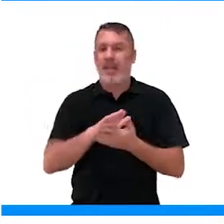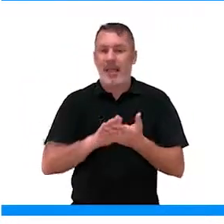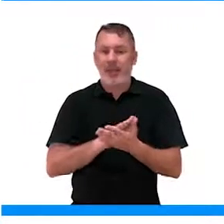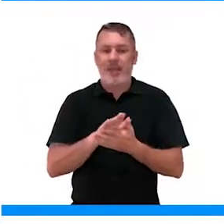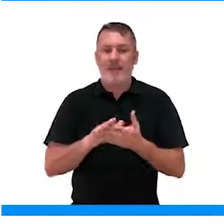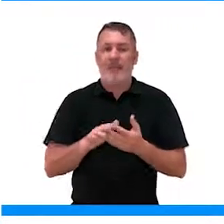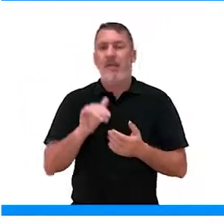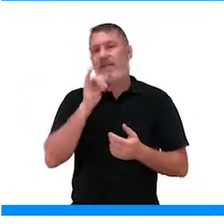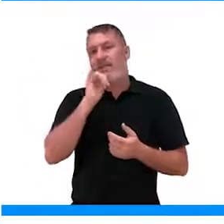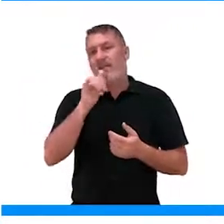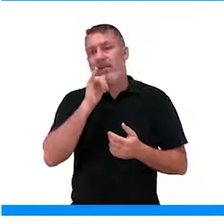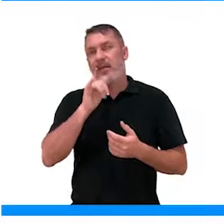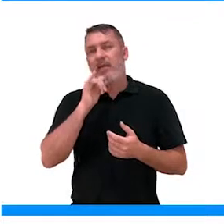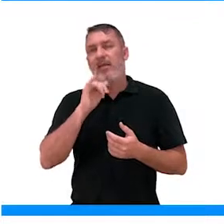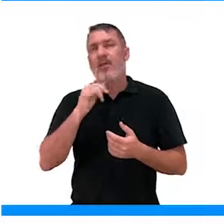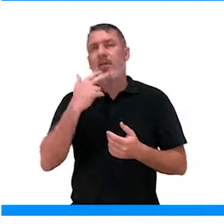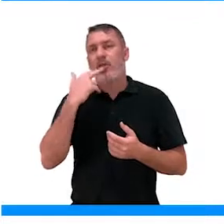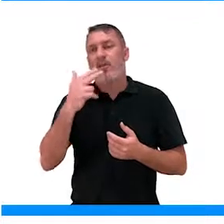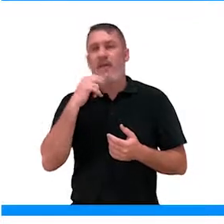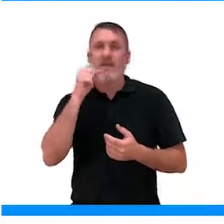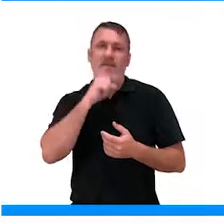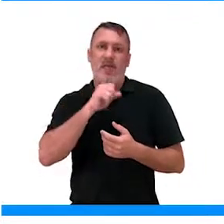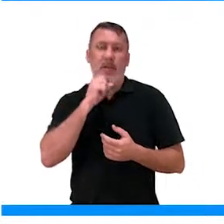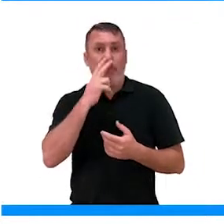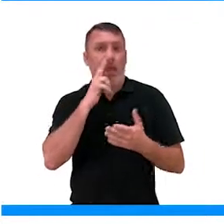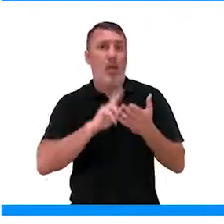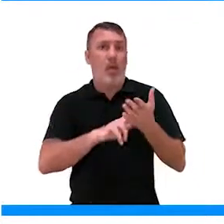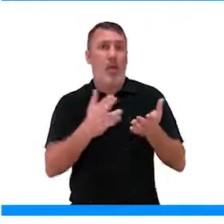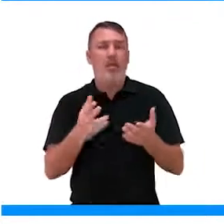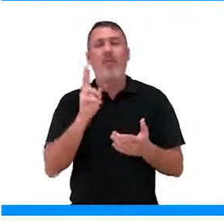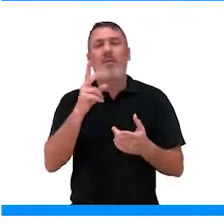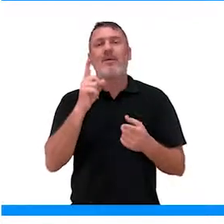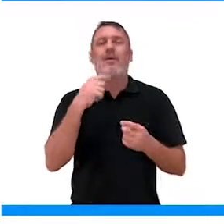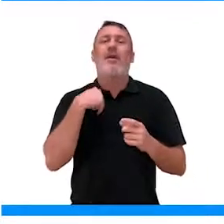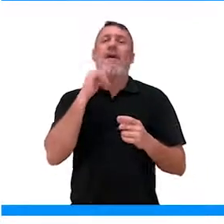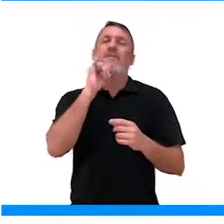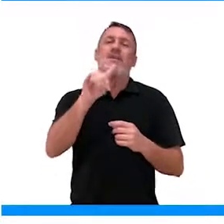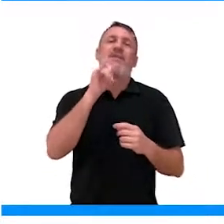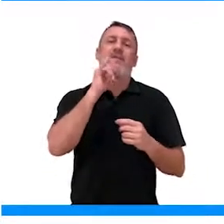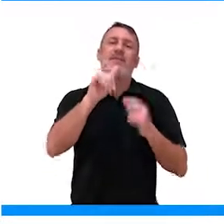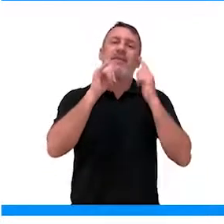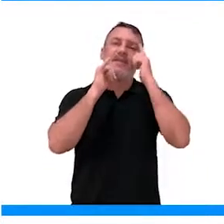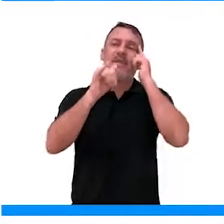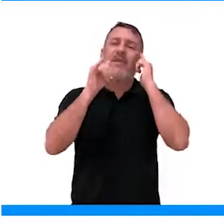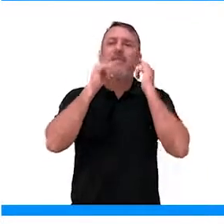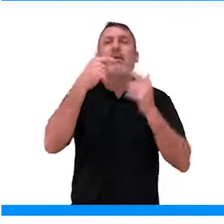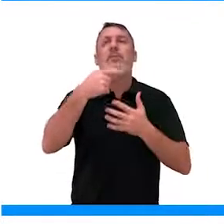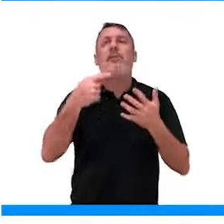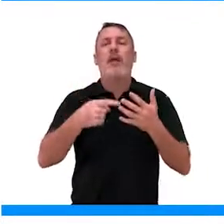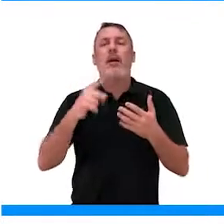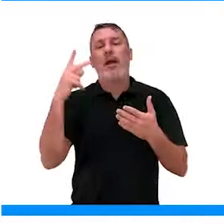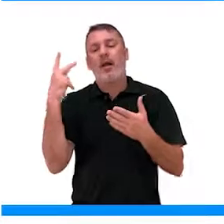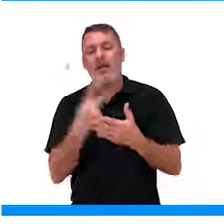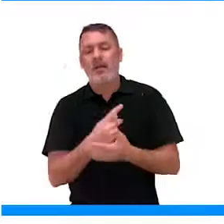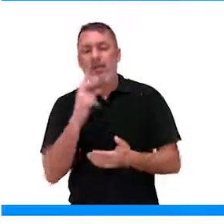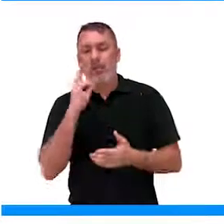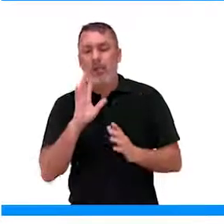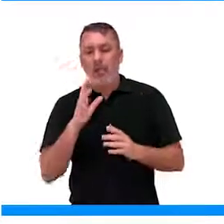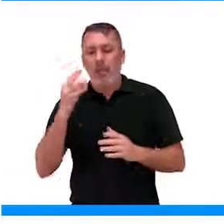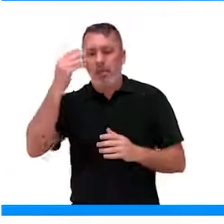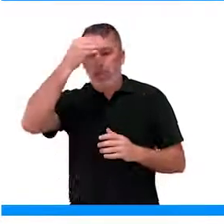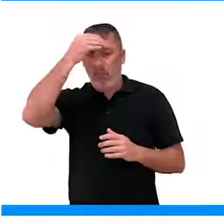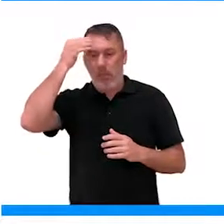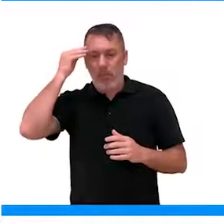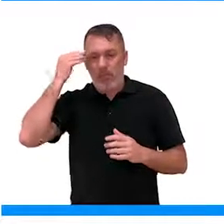notícias. Então, é típico de alguém que está escrevendo uma carta para alguém. Olha, eu tenho notícia para você, vamos contar do que está acontecendo, eu já